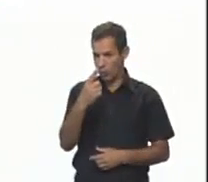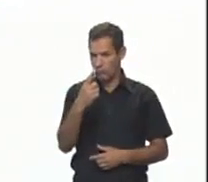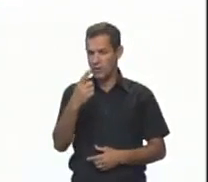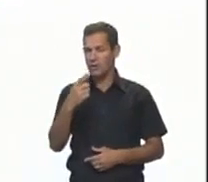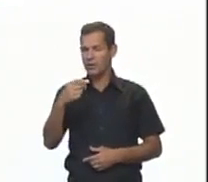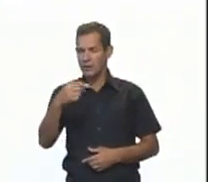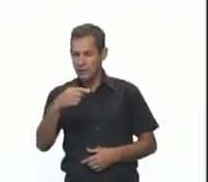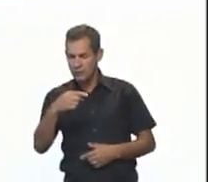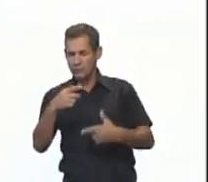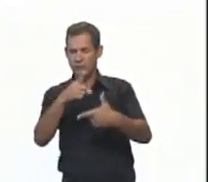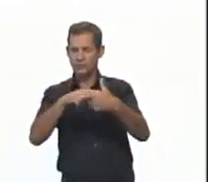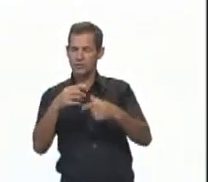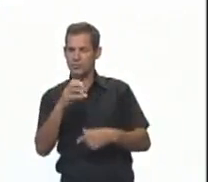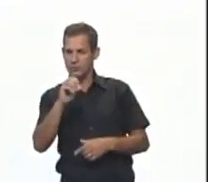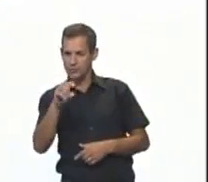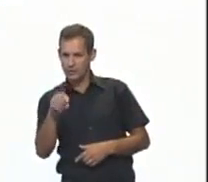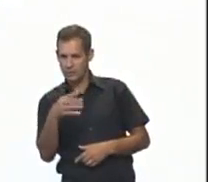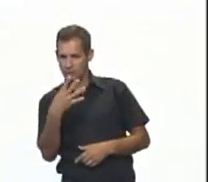por 1,04 é